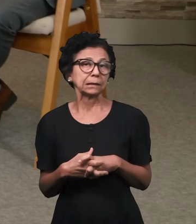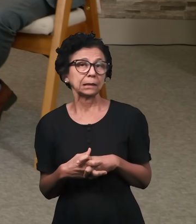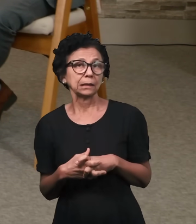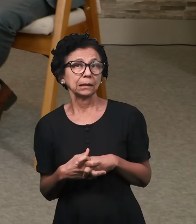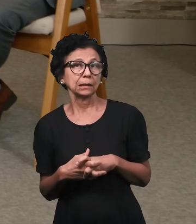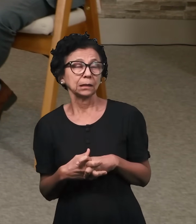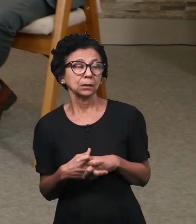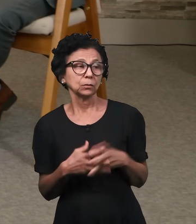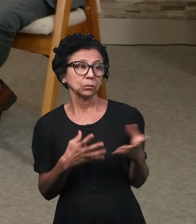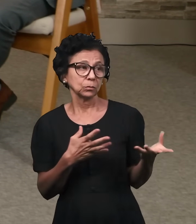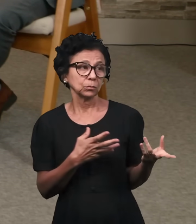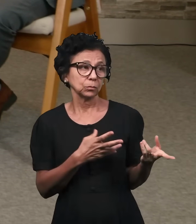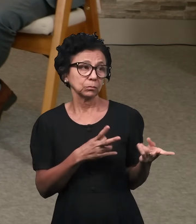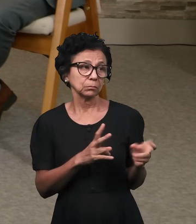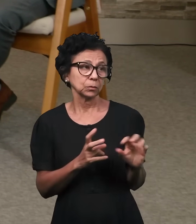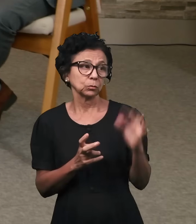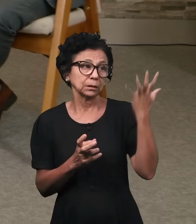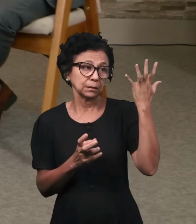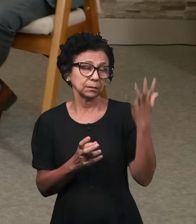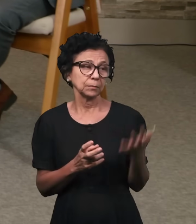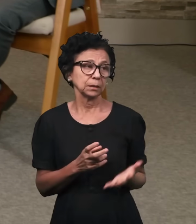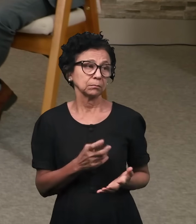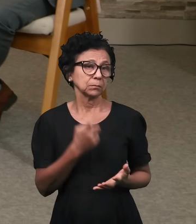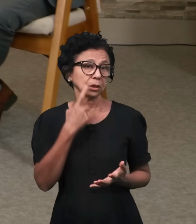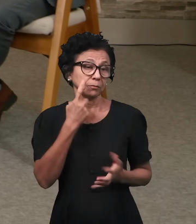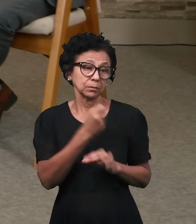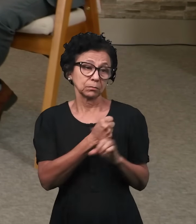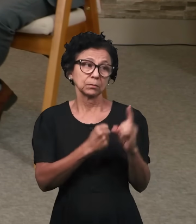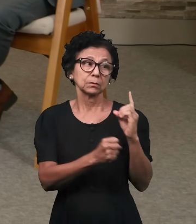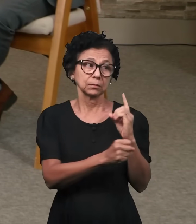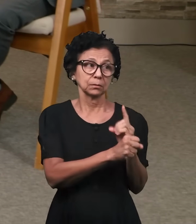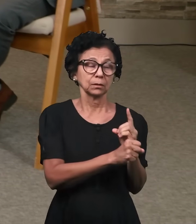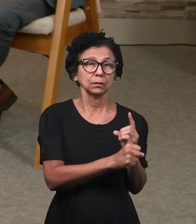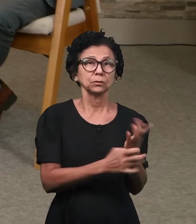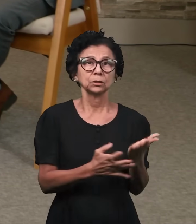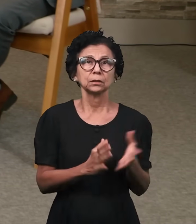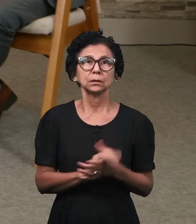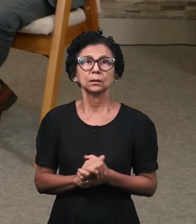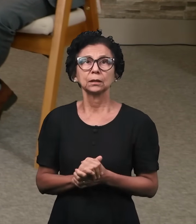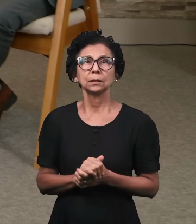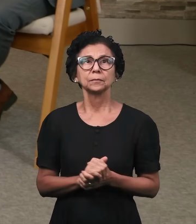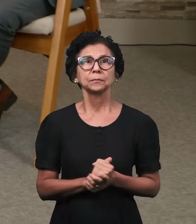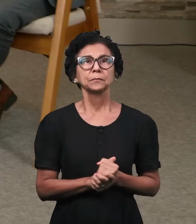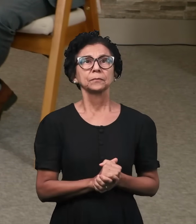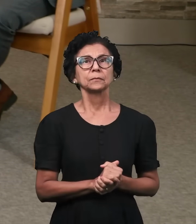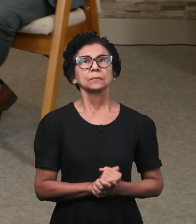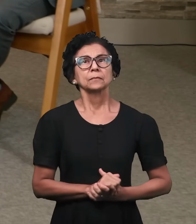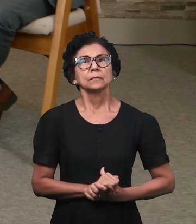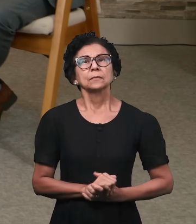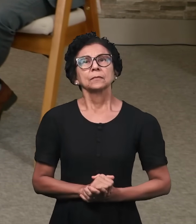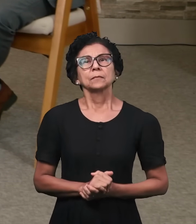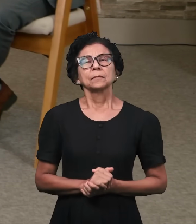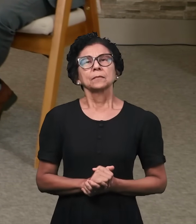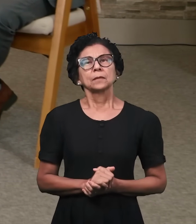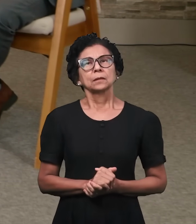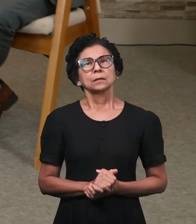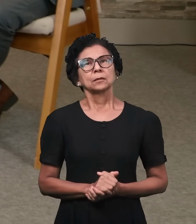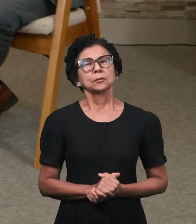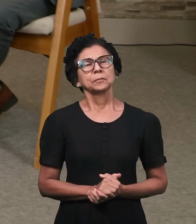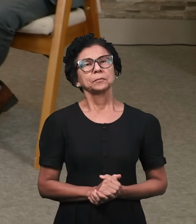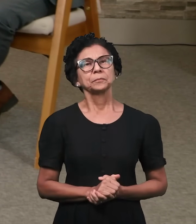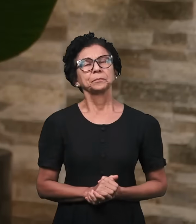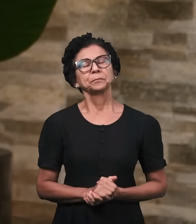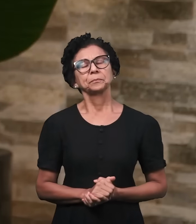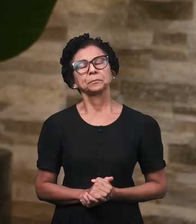tem visto, né, dentro da nossa sociedade. Se quiser olhar para essa câmera, fica à vontade e pode fazer uma breve explanação acerca deste